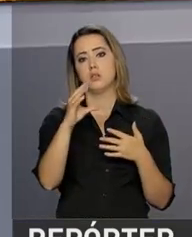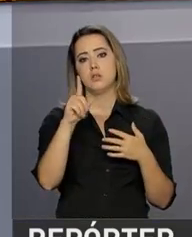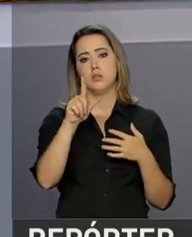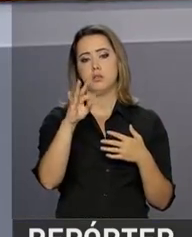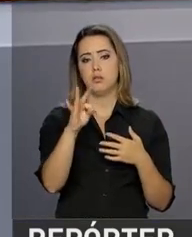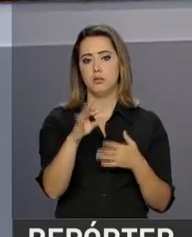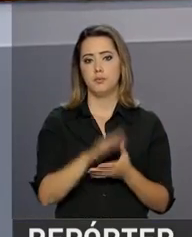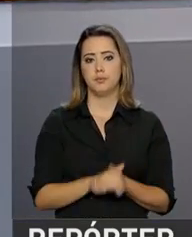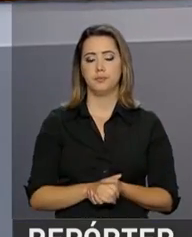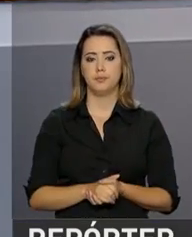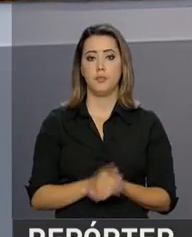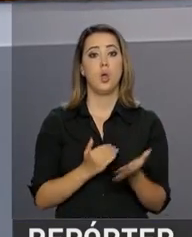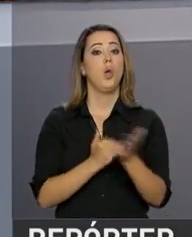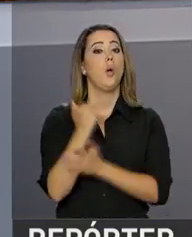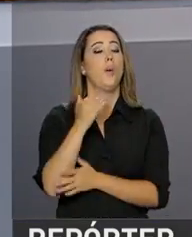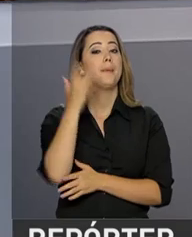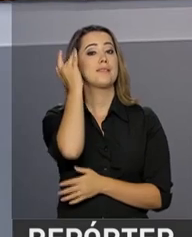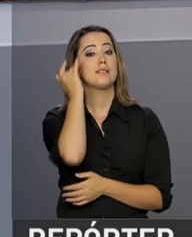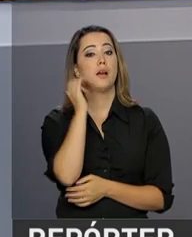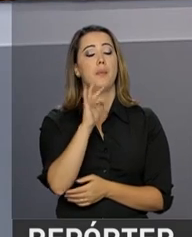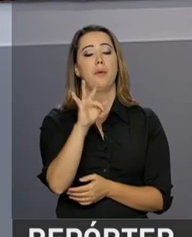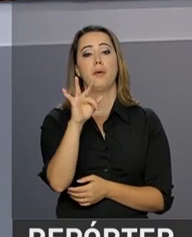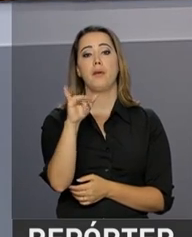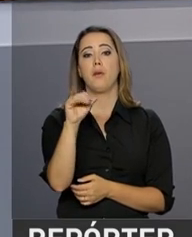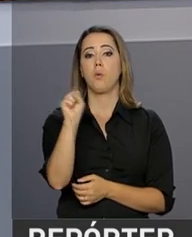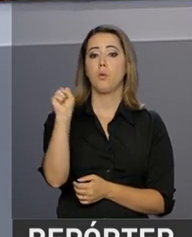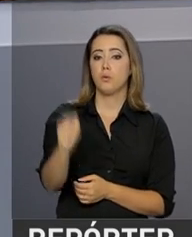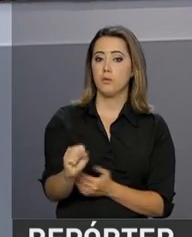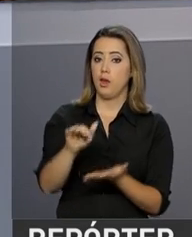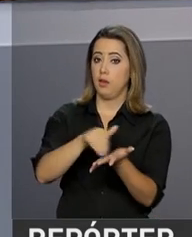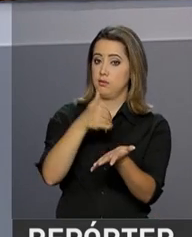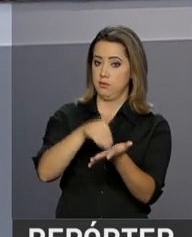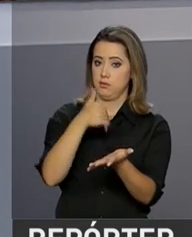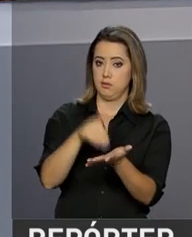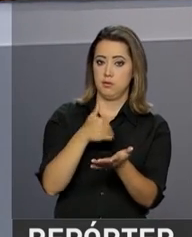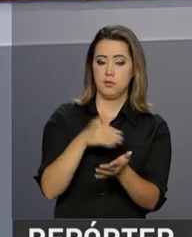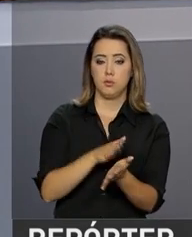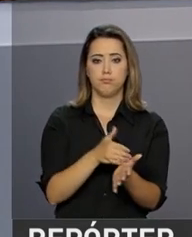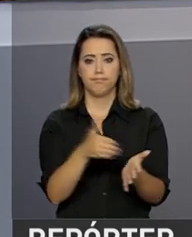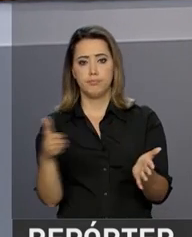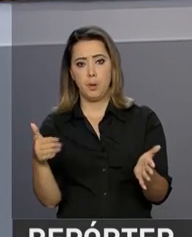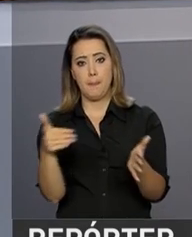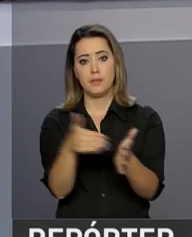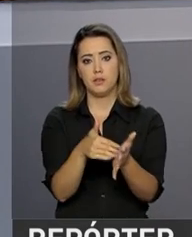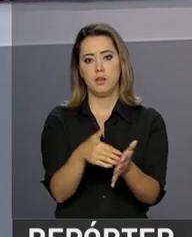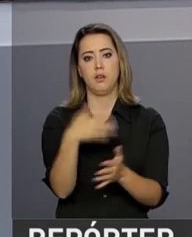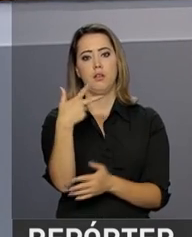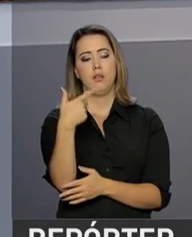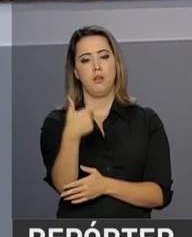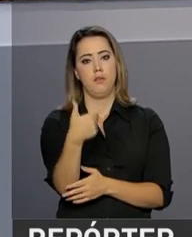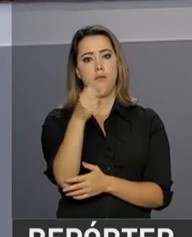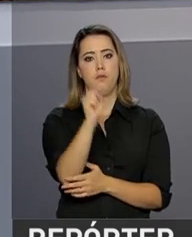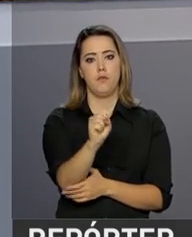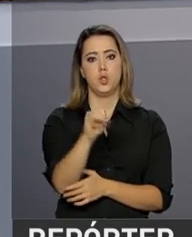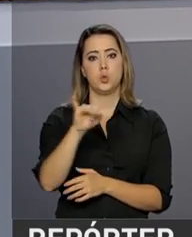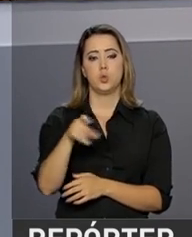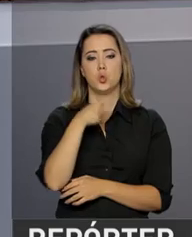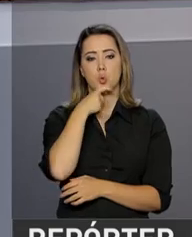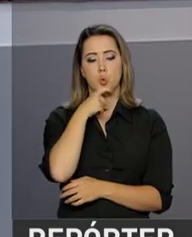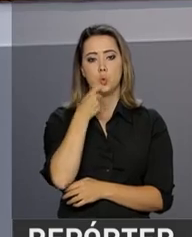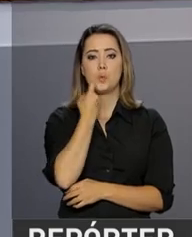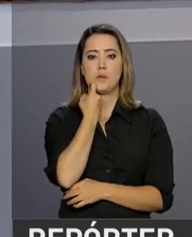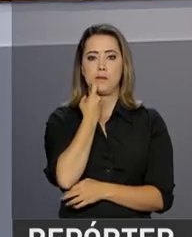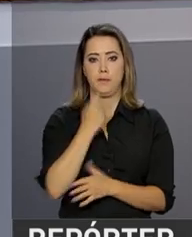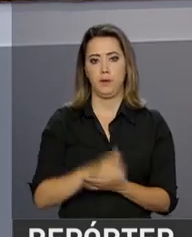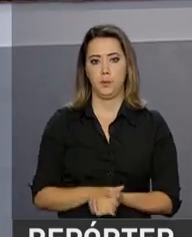CLT começam amanhã as inscrições para o segundo semestre do fi o prazo vai até esta sexta-feira 28